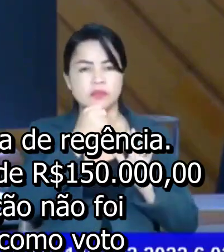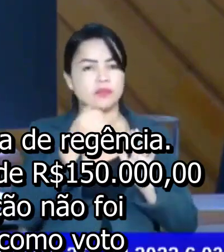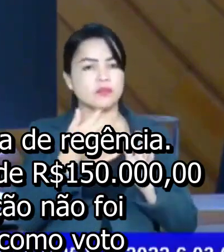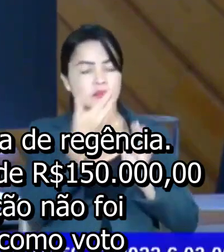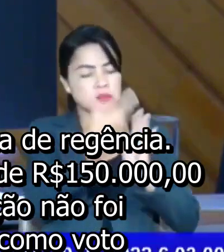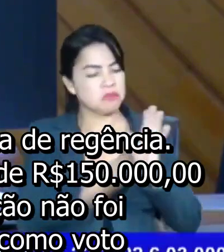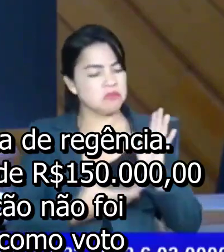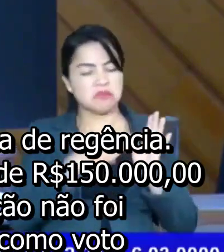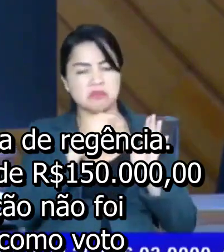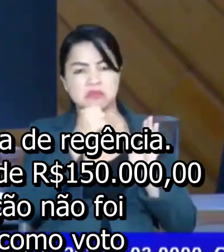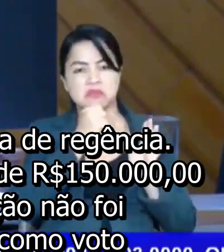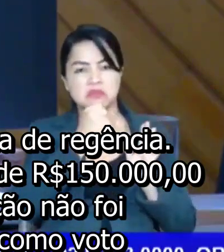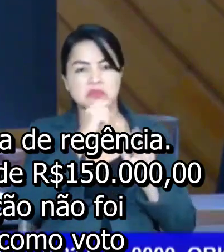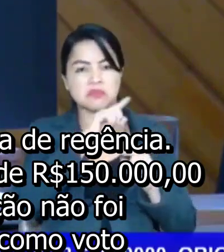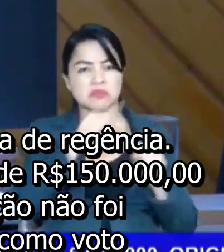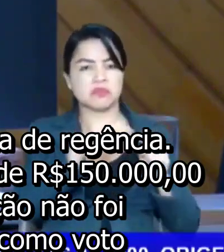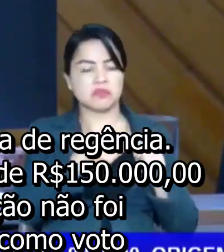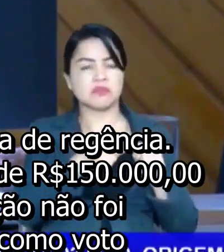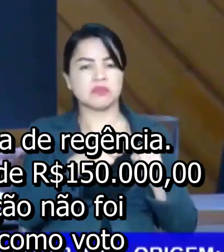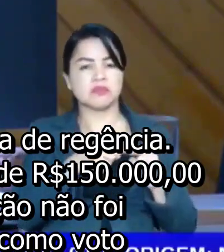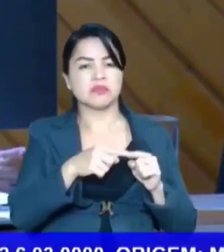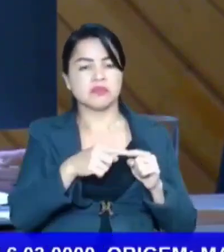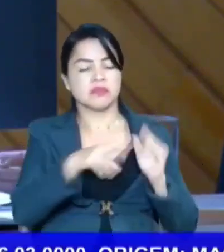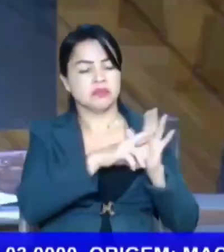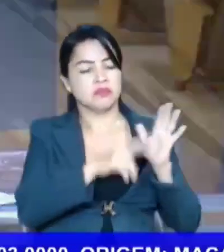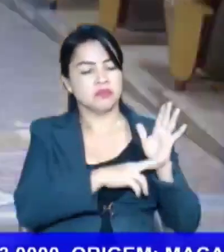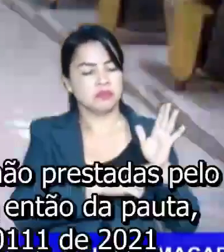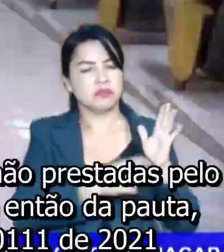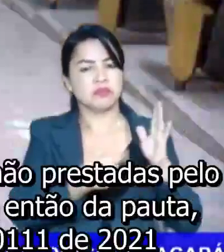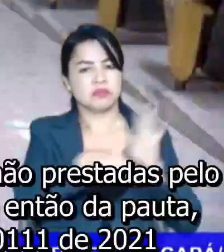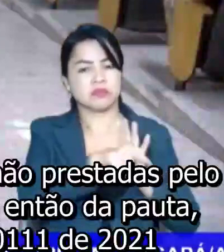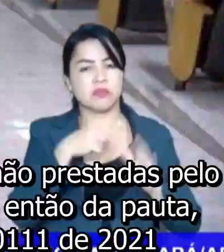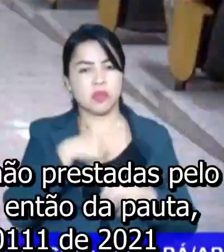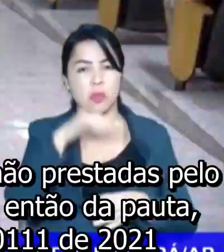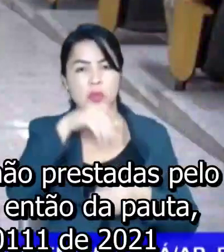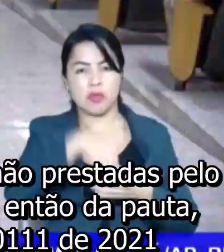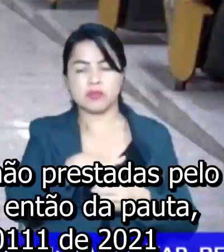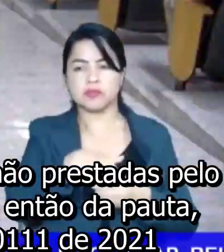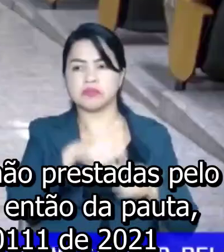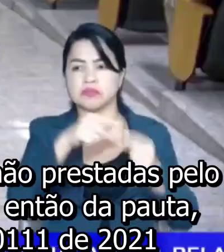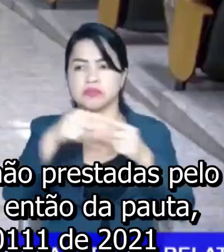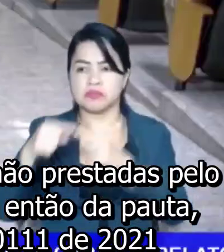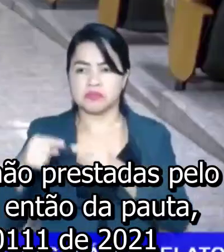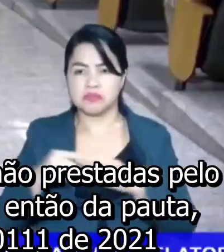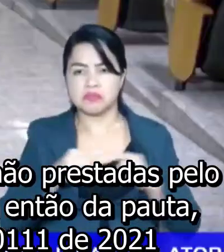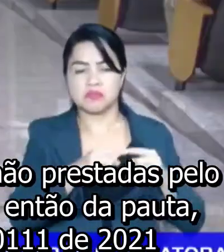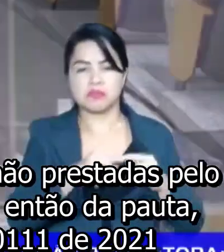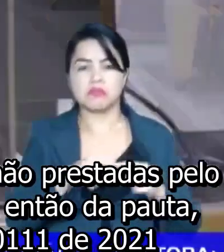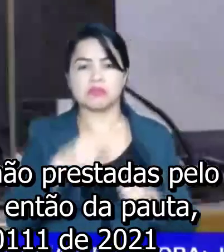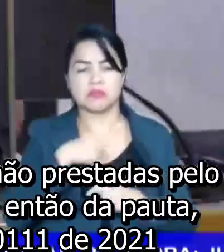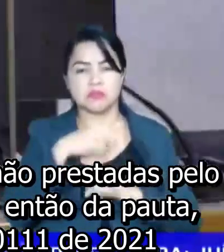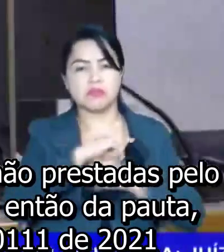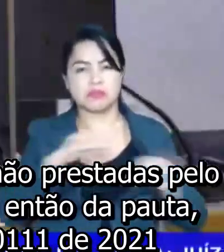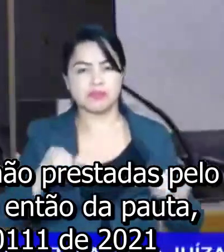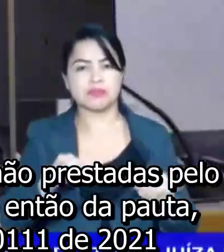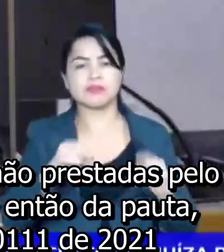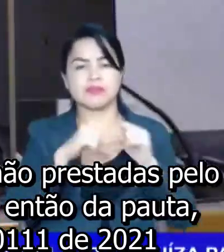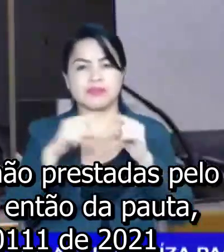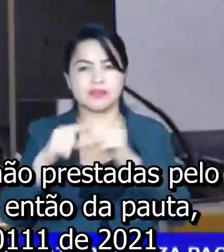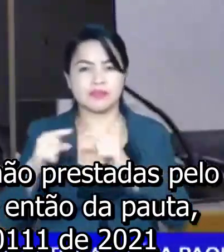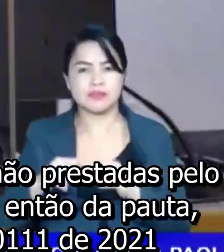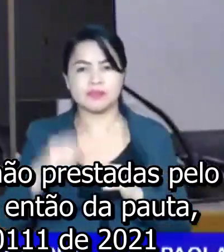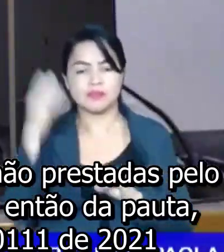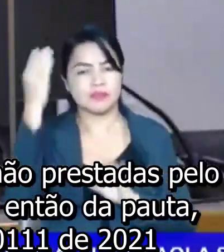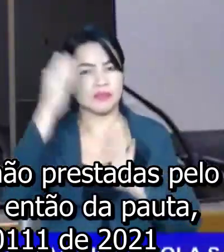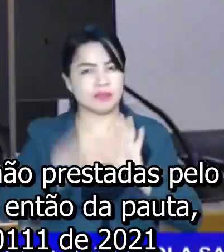realizada, também nos termos da norma de regência, como voto. Acho que nesse caso não tem Imagem ampla do plenário, com a palavra o desembargador